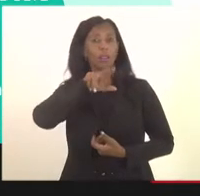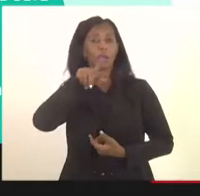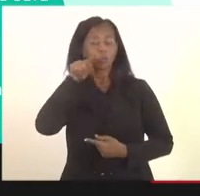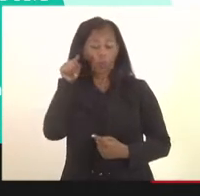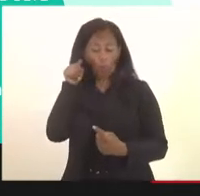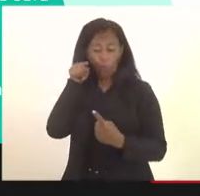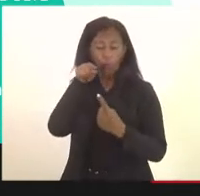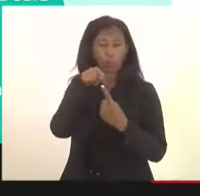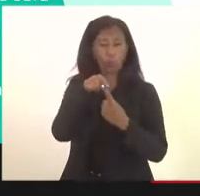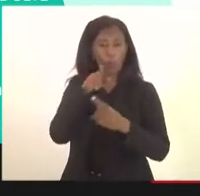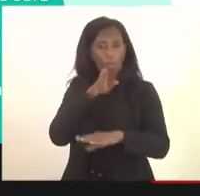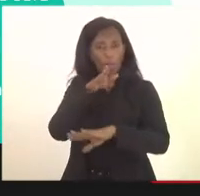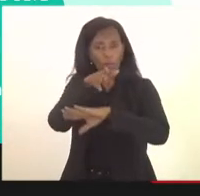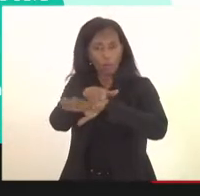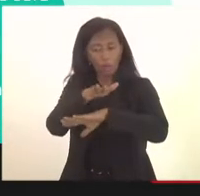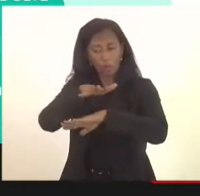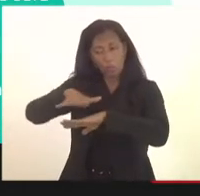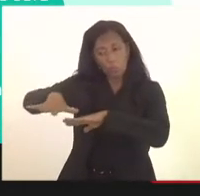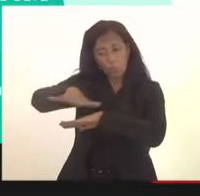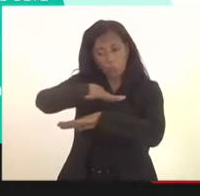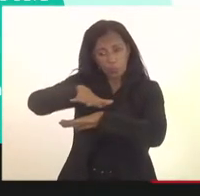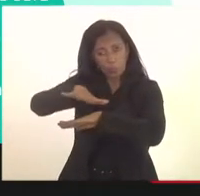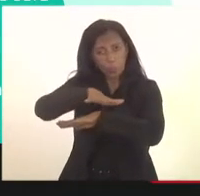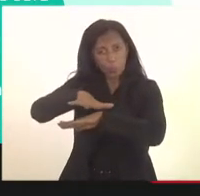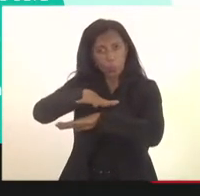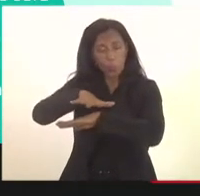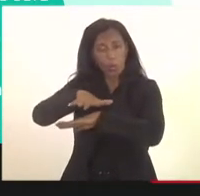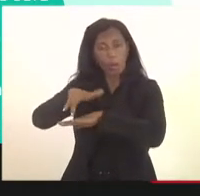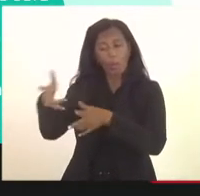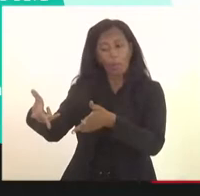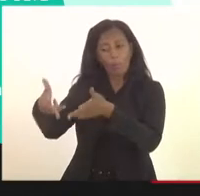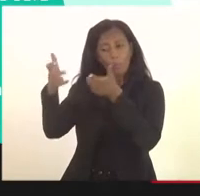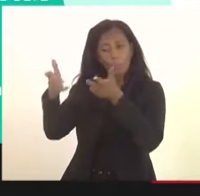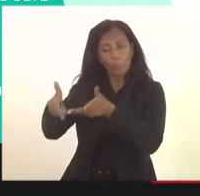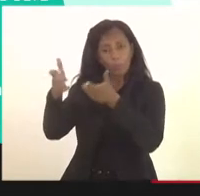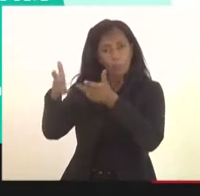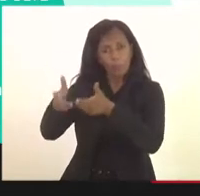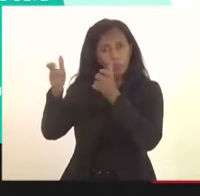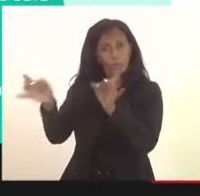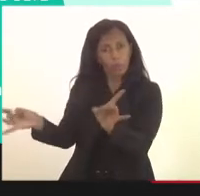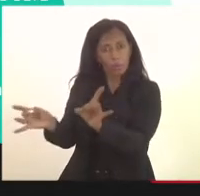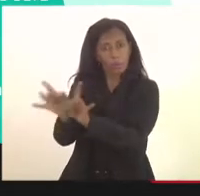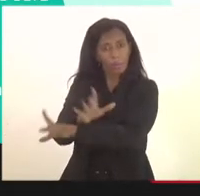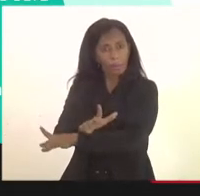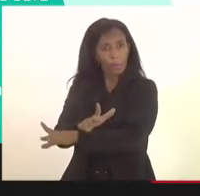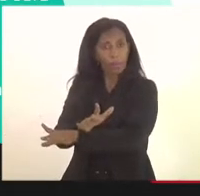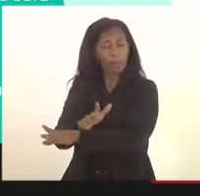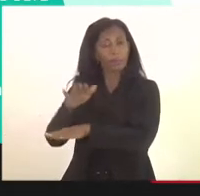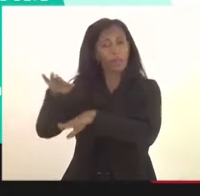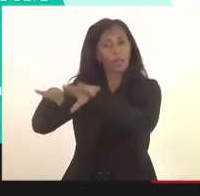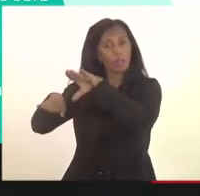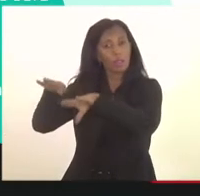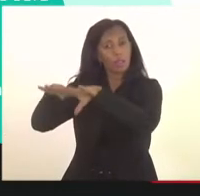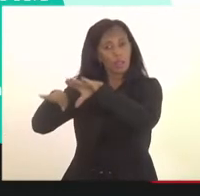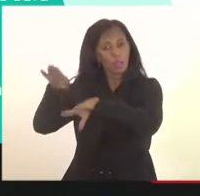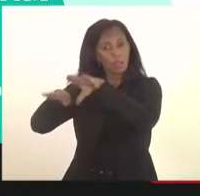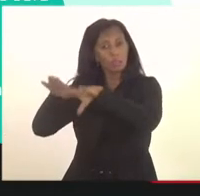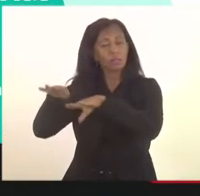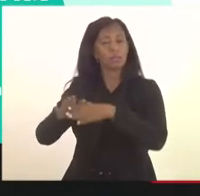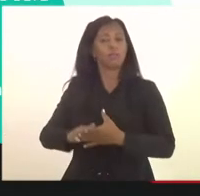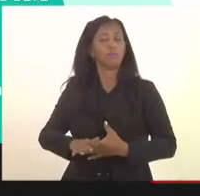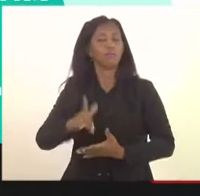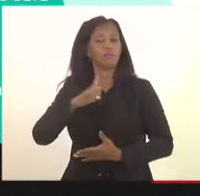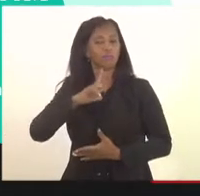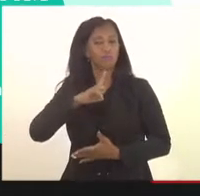objetivou entrar num campo cuja produção já estava assegurada, que nós sabíamos que teria um bom nível de produção e que haveria, vamos dizer